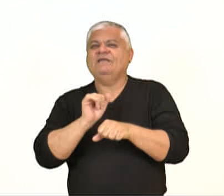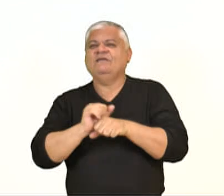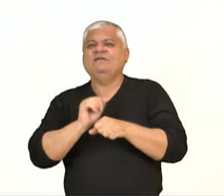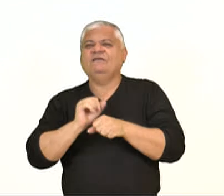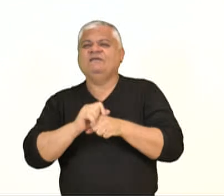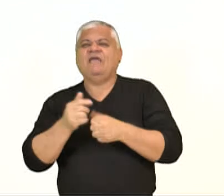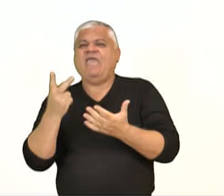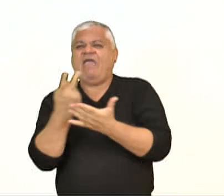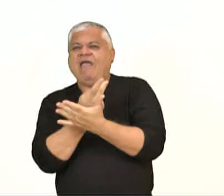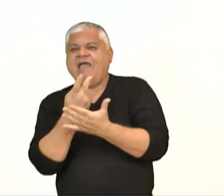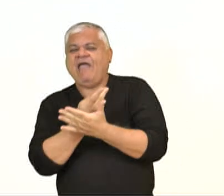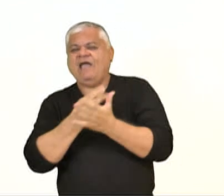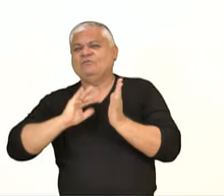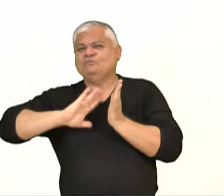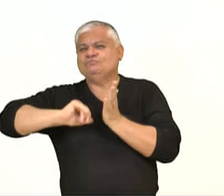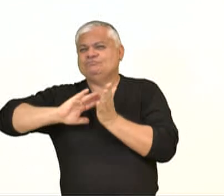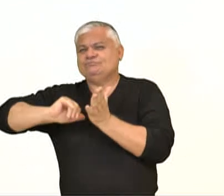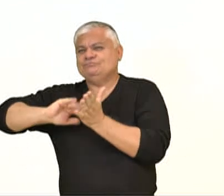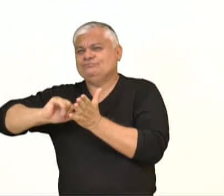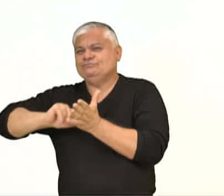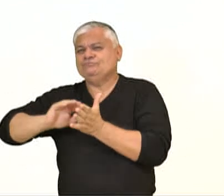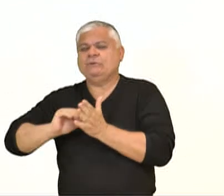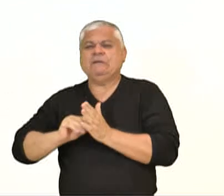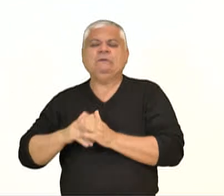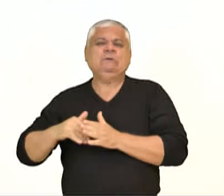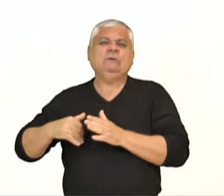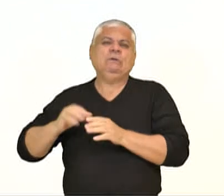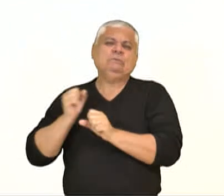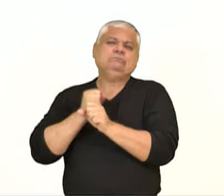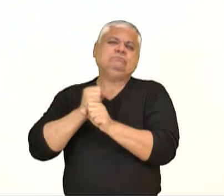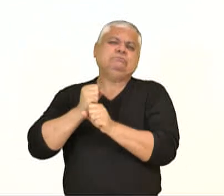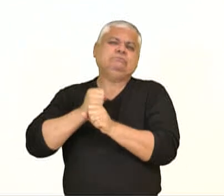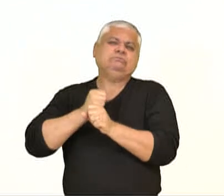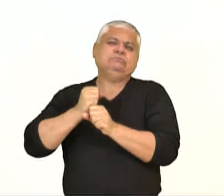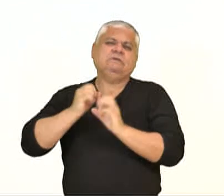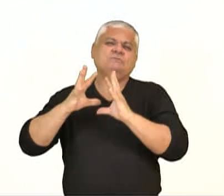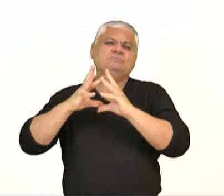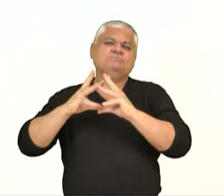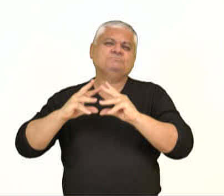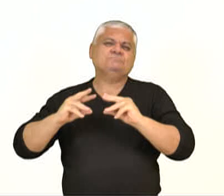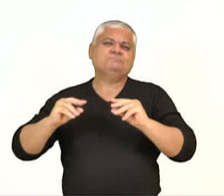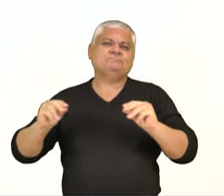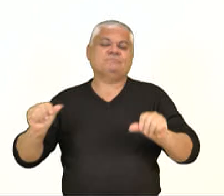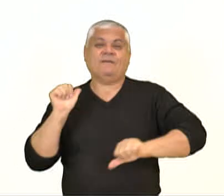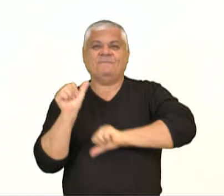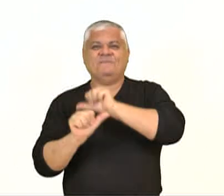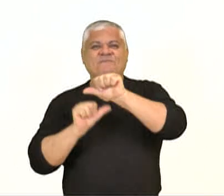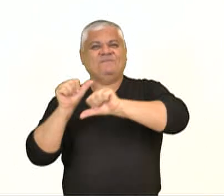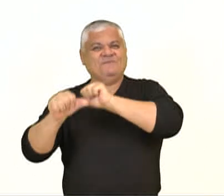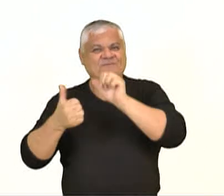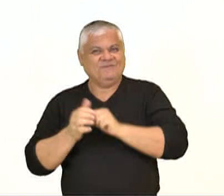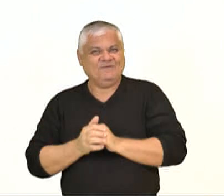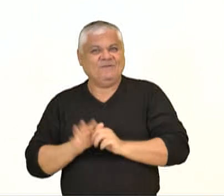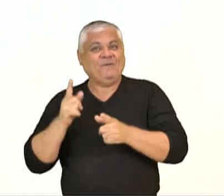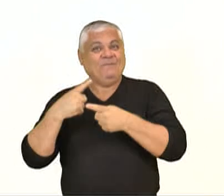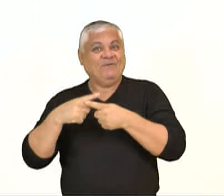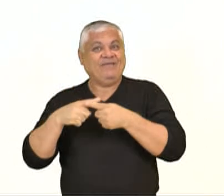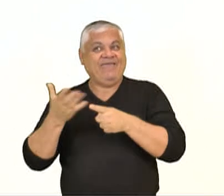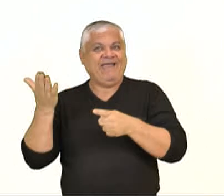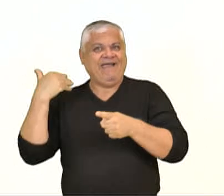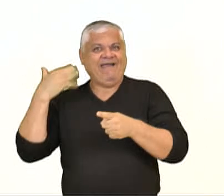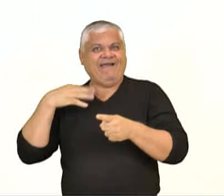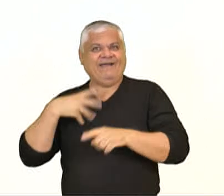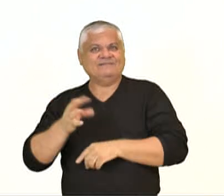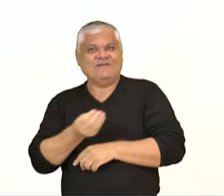das reticências, o tempo secou o assunto. Total, o transato desmanchava-se a anterior